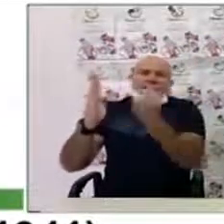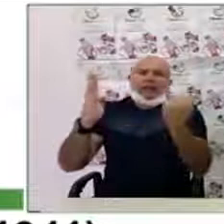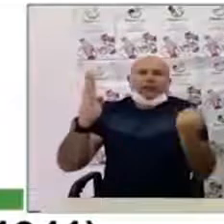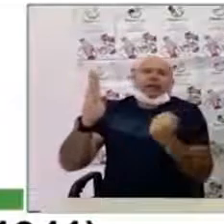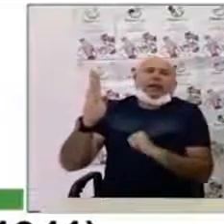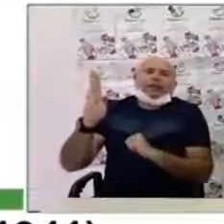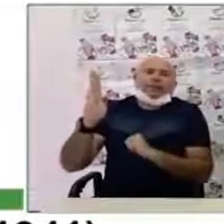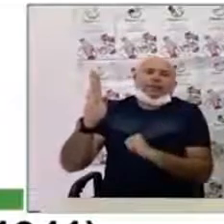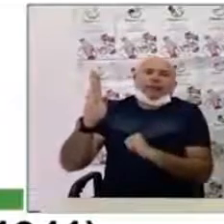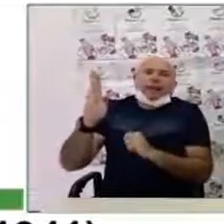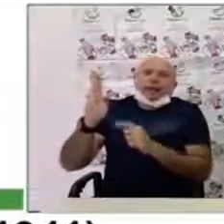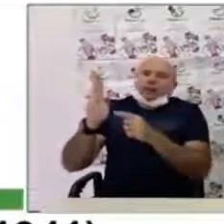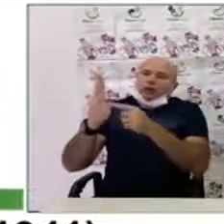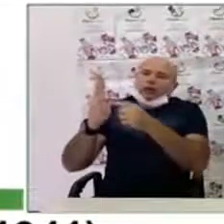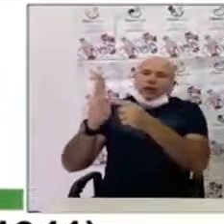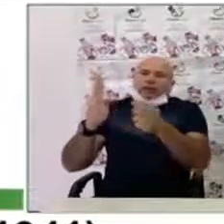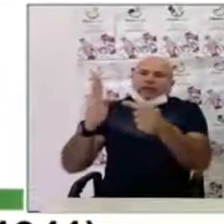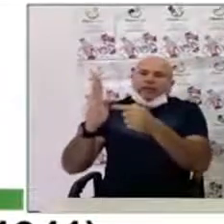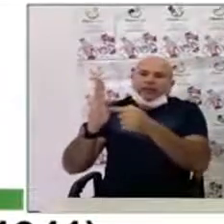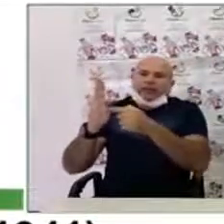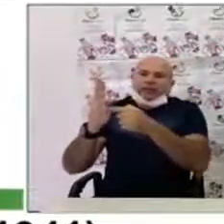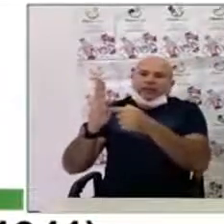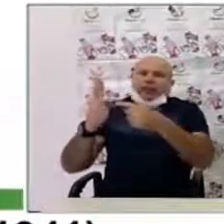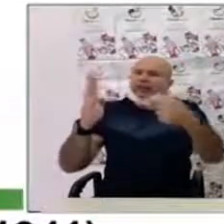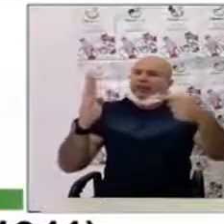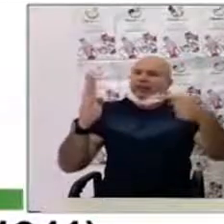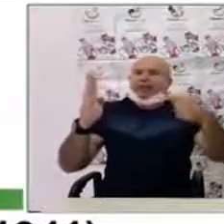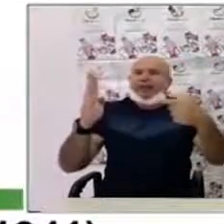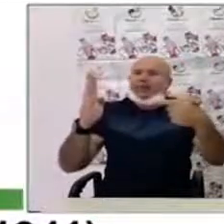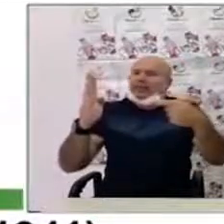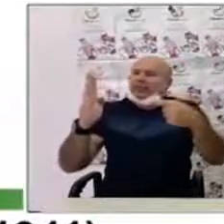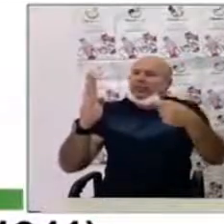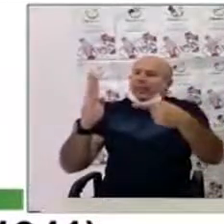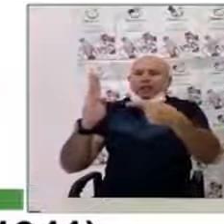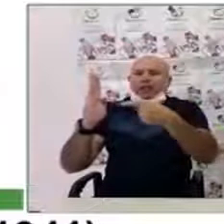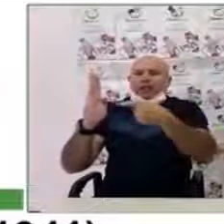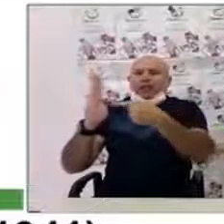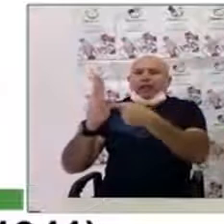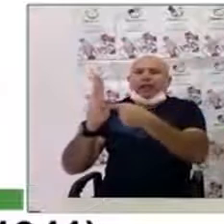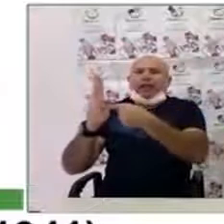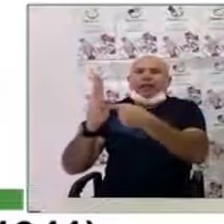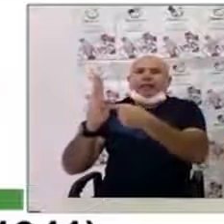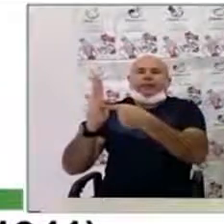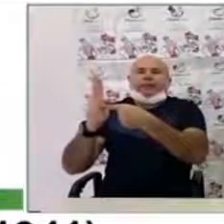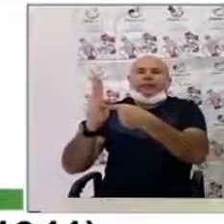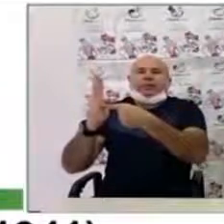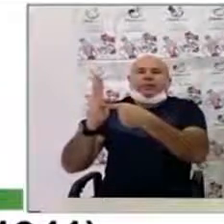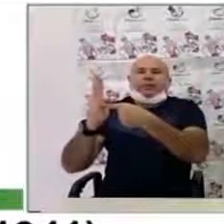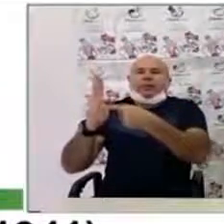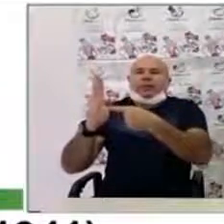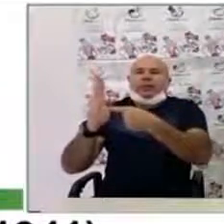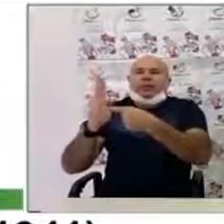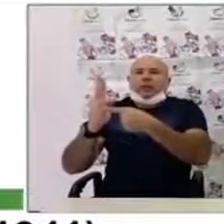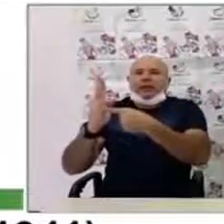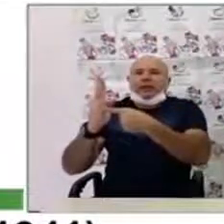vai voltar. Mas como você observa no desenho, a radiação passa quase que perpendicular à placa. Se